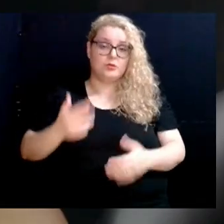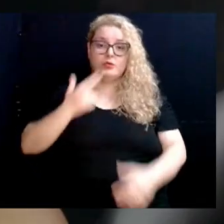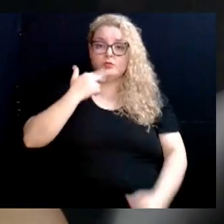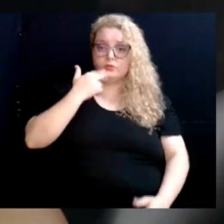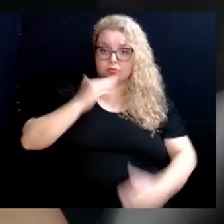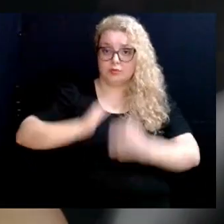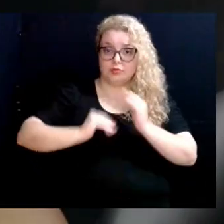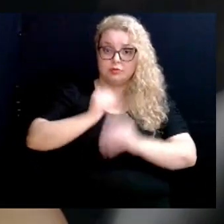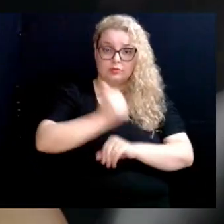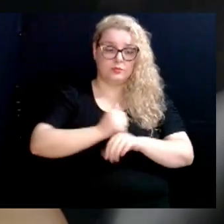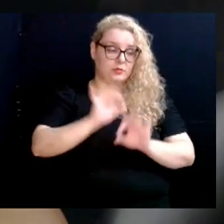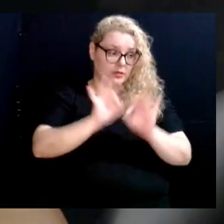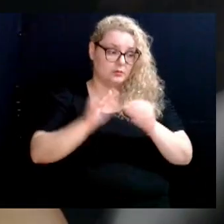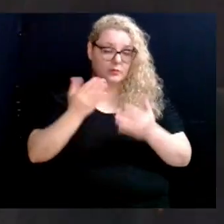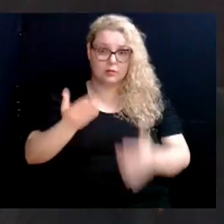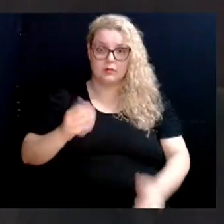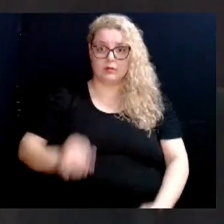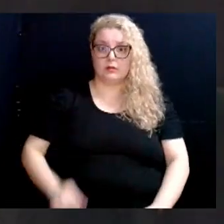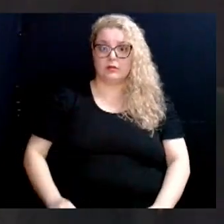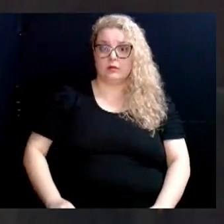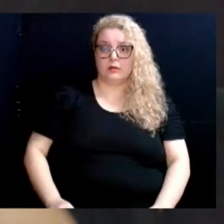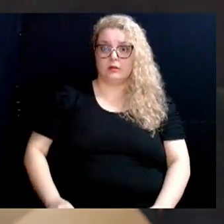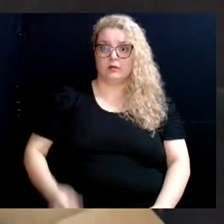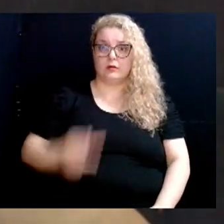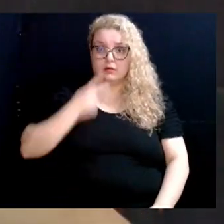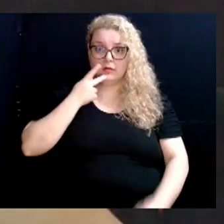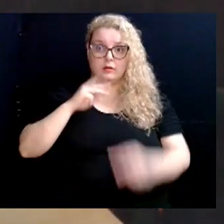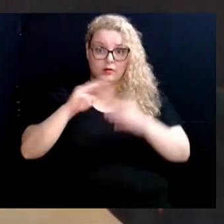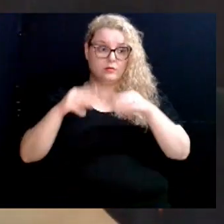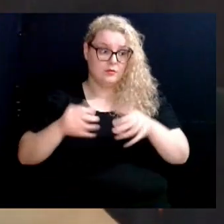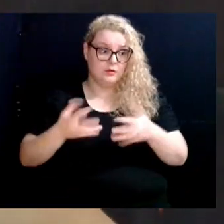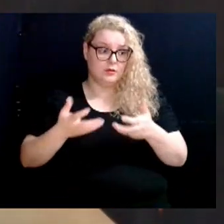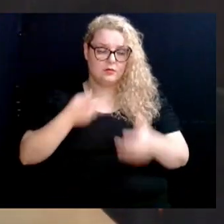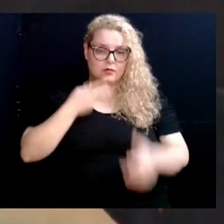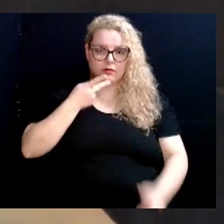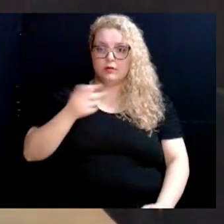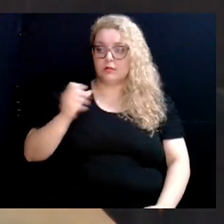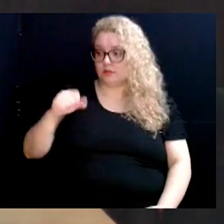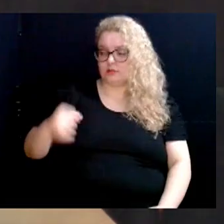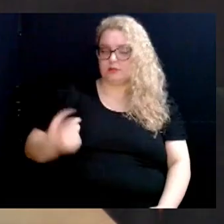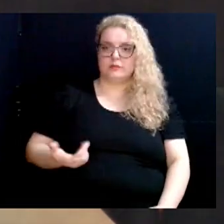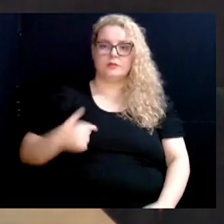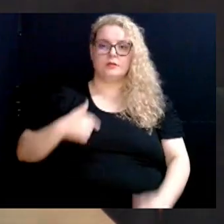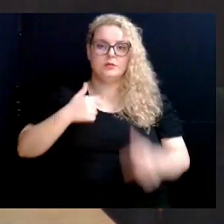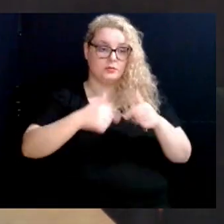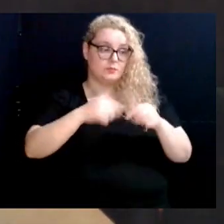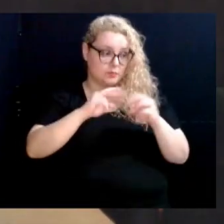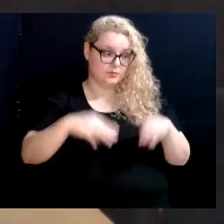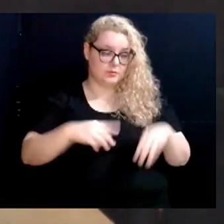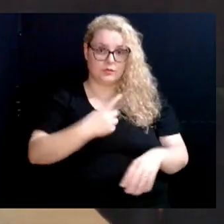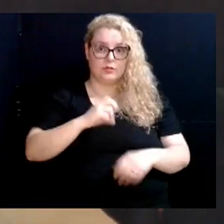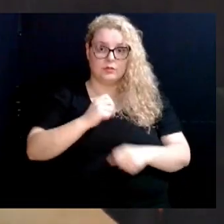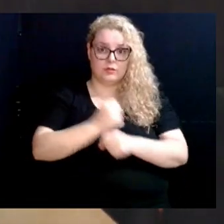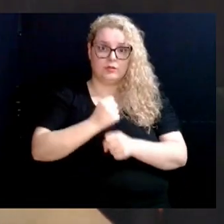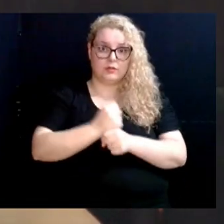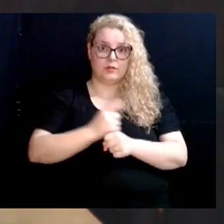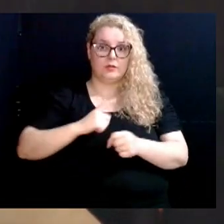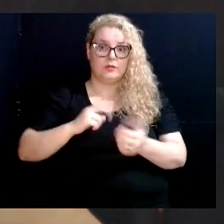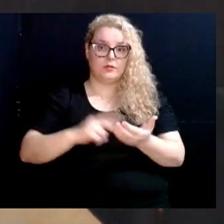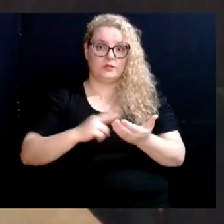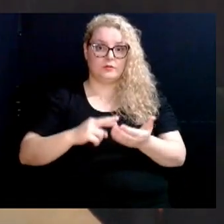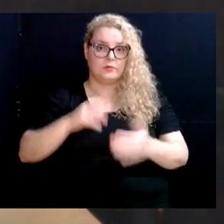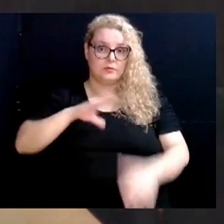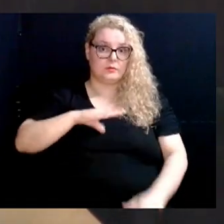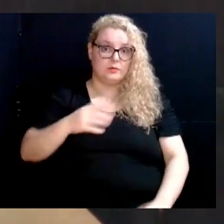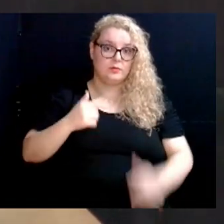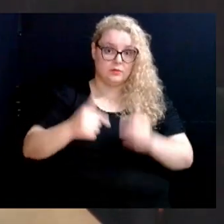você. Eu queria falar dessa parte do marketing. Claro. Porque eu trabalhei com marketing durante 15 anos, eu tinha uma revista na minha cidade, tudo, então eu trabalhava